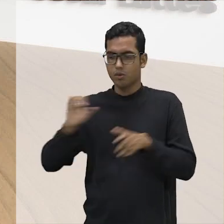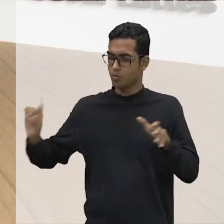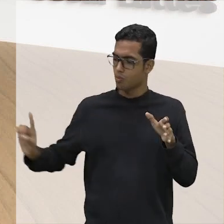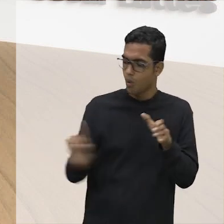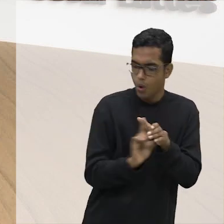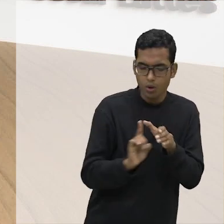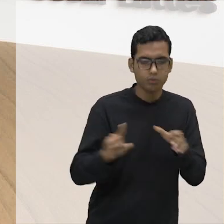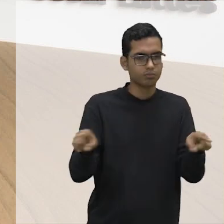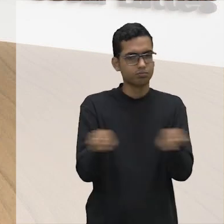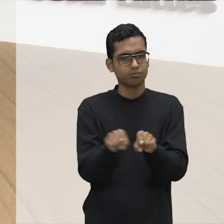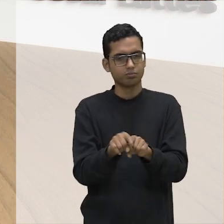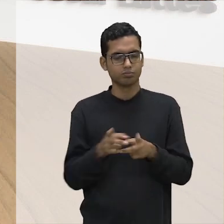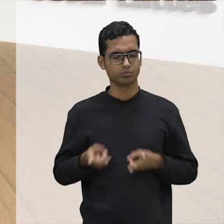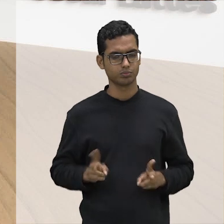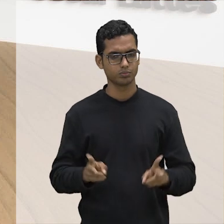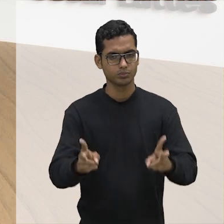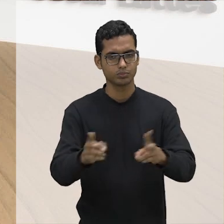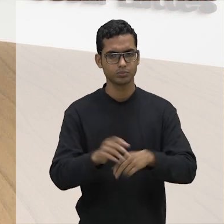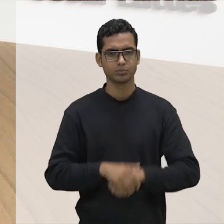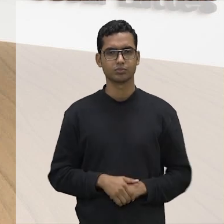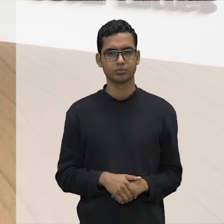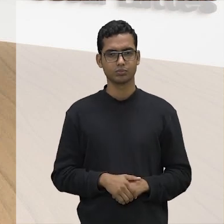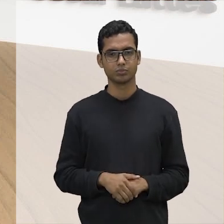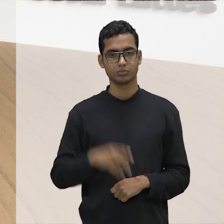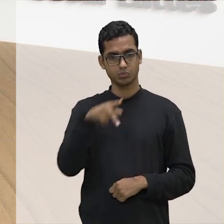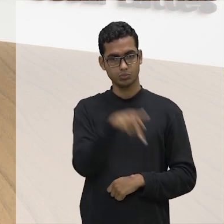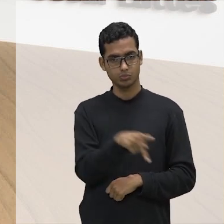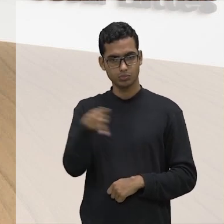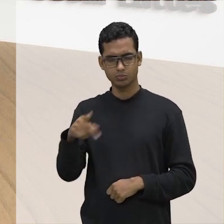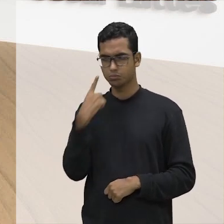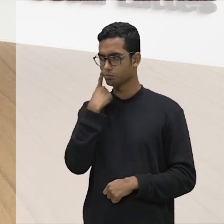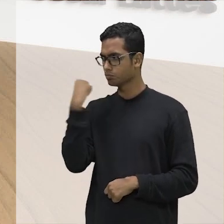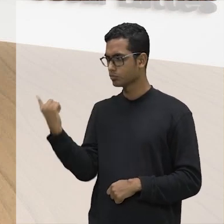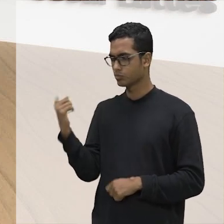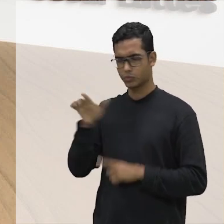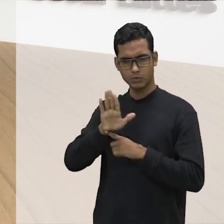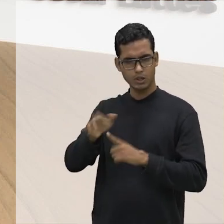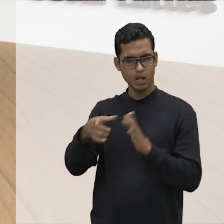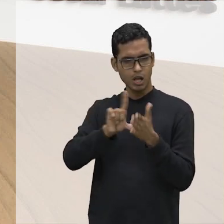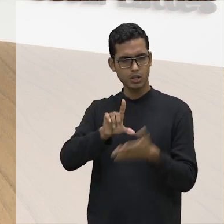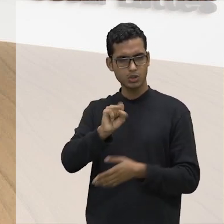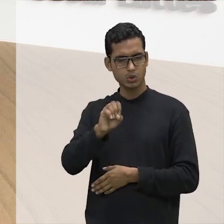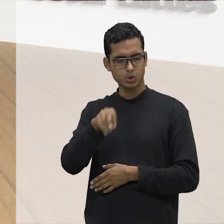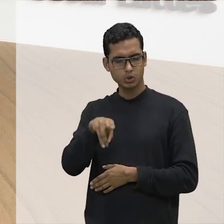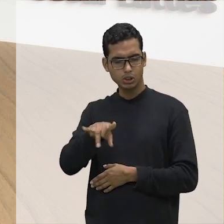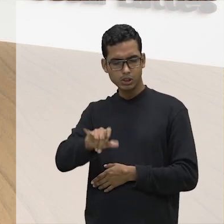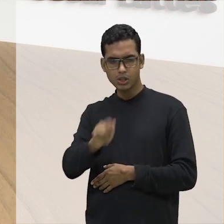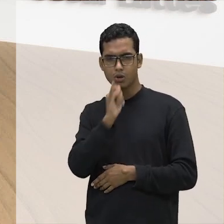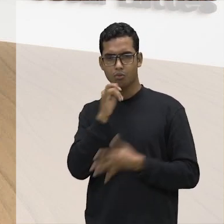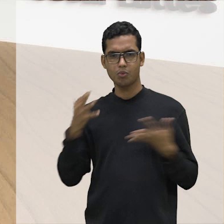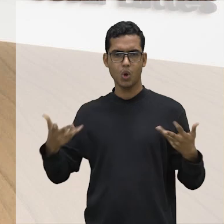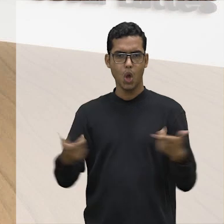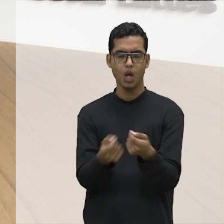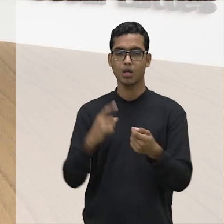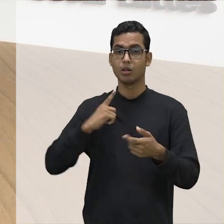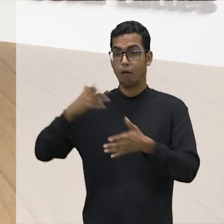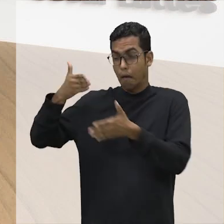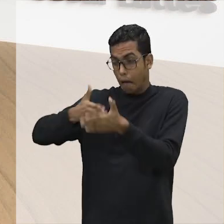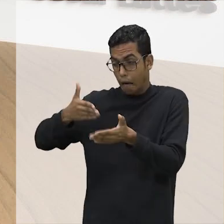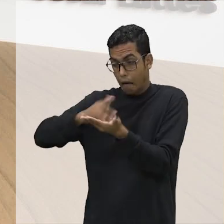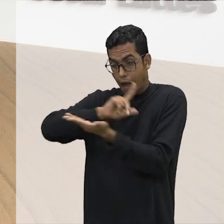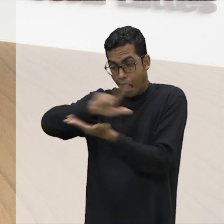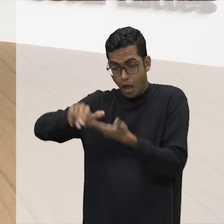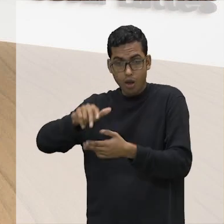lugar das mulheres, tá certo? A professora Sônia é um grande exemplo, né, porque passou por diversas dificuldades pelo fato de